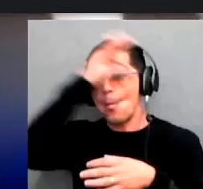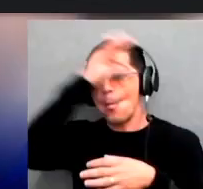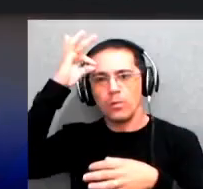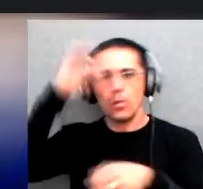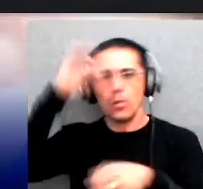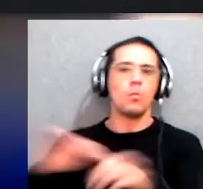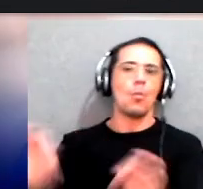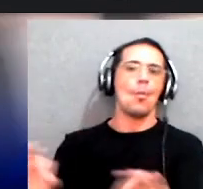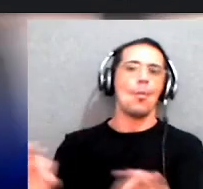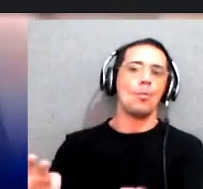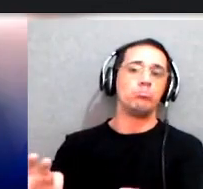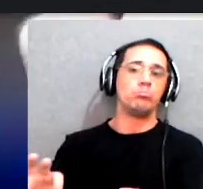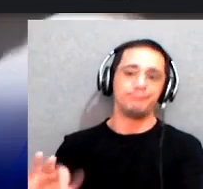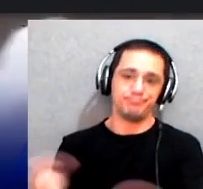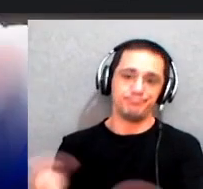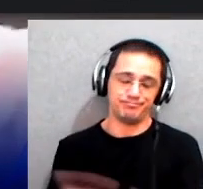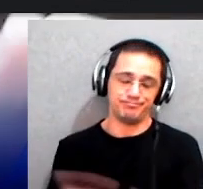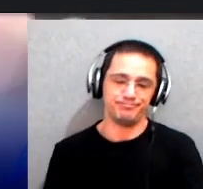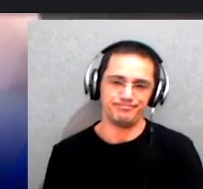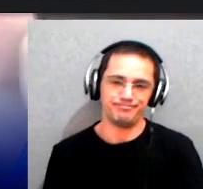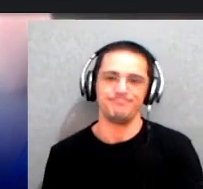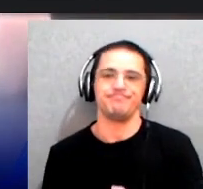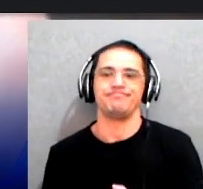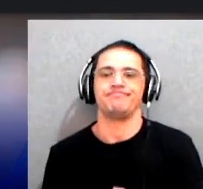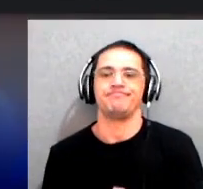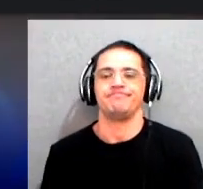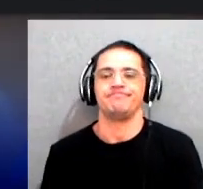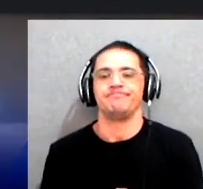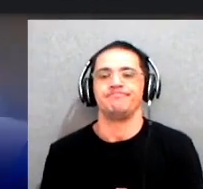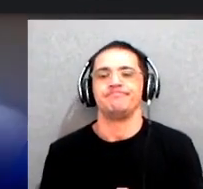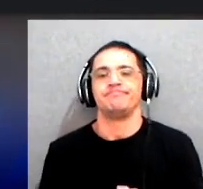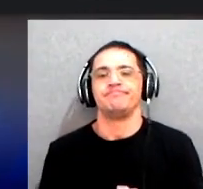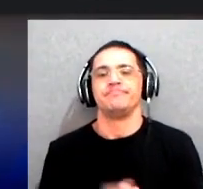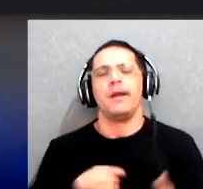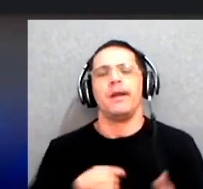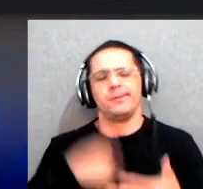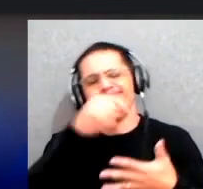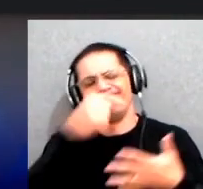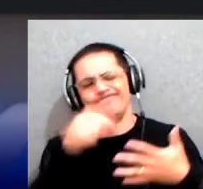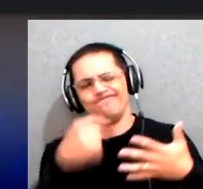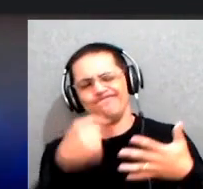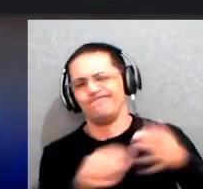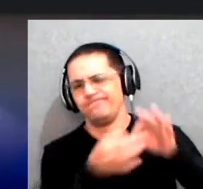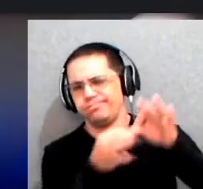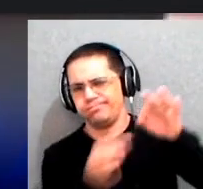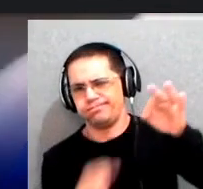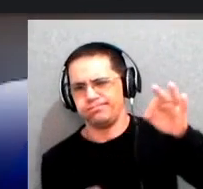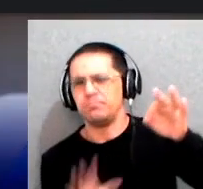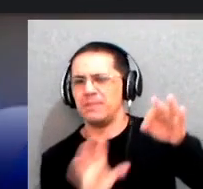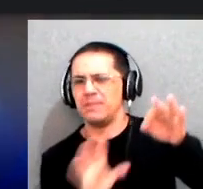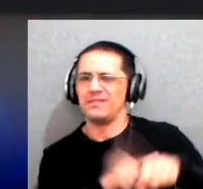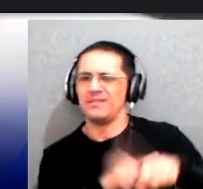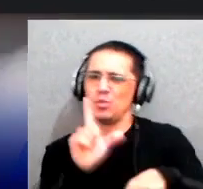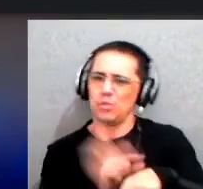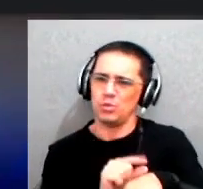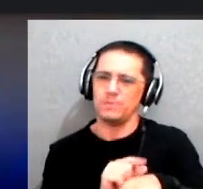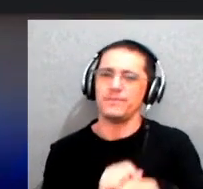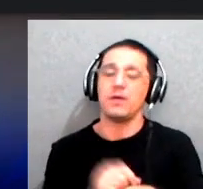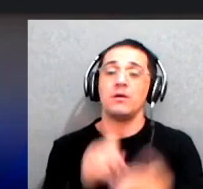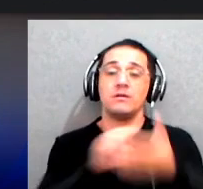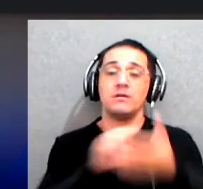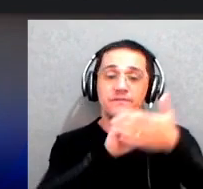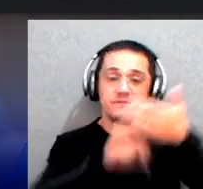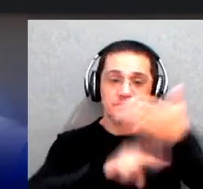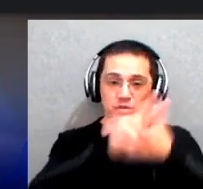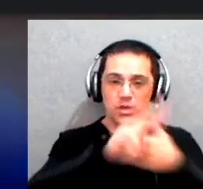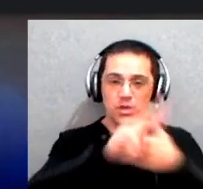outras questões, em razão do tempo, né, não vou poder enumerá-las, mas entendemos que seja plenamente inviável a realização de júri virtual, ainda que durante